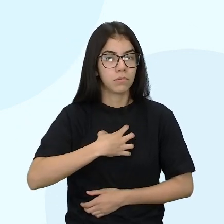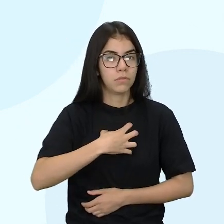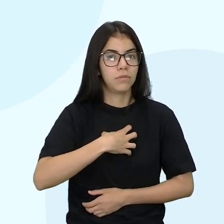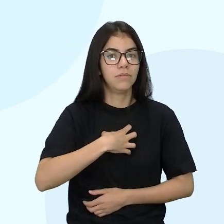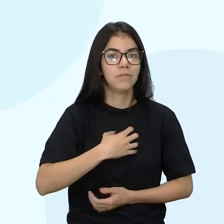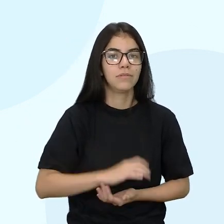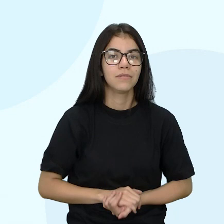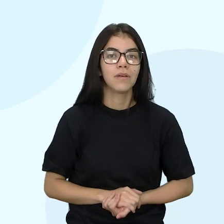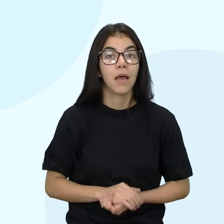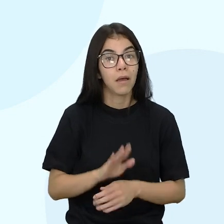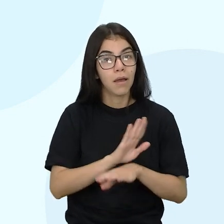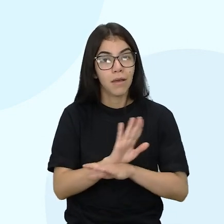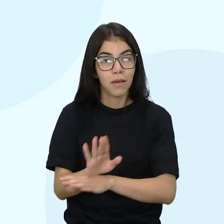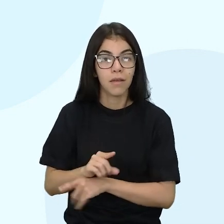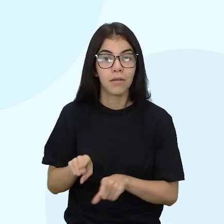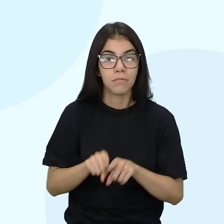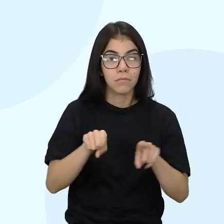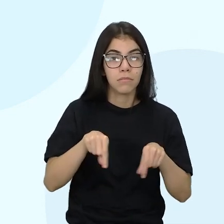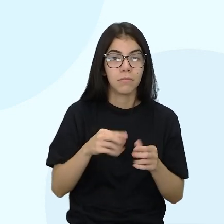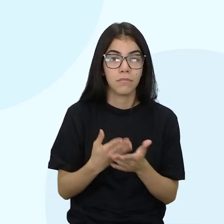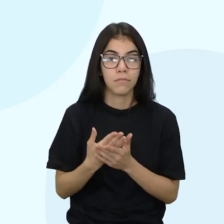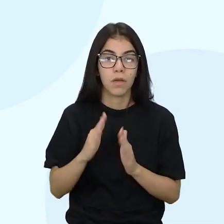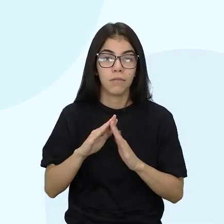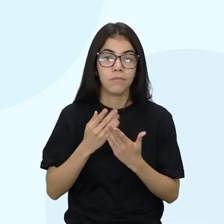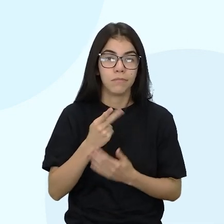na sala de aula ou em casa.